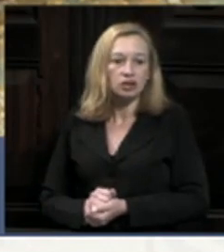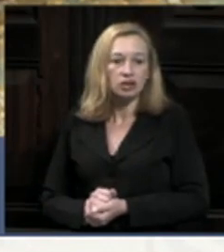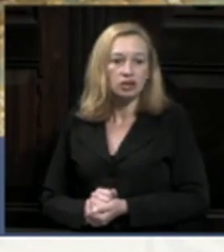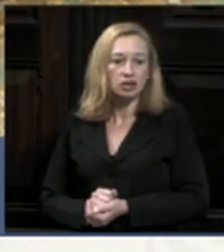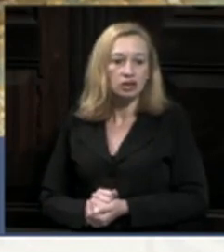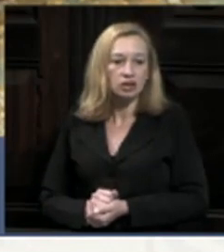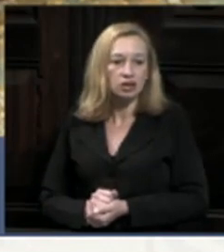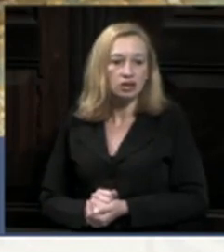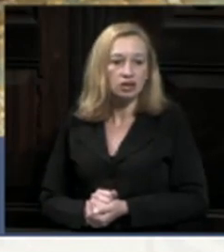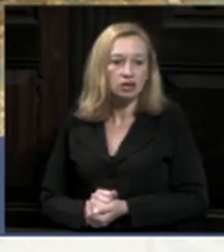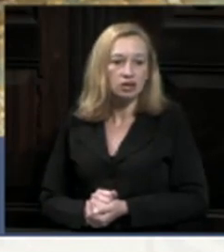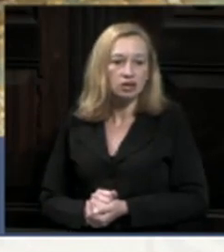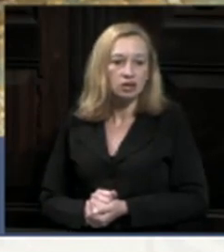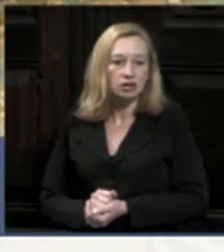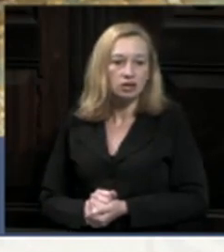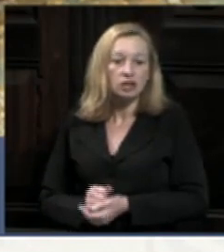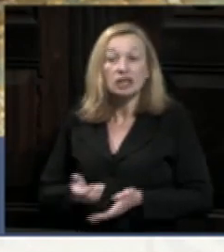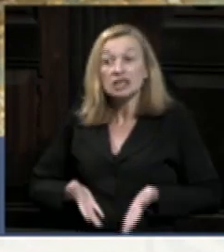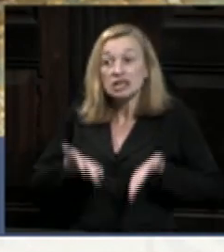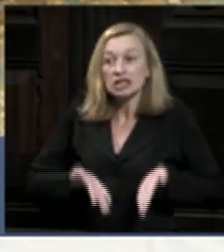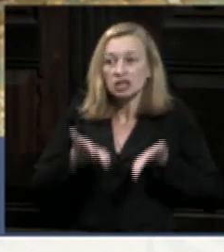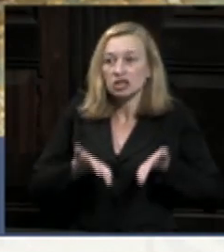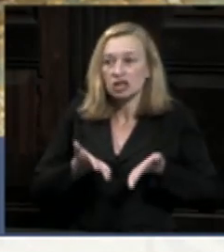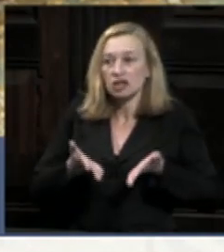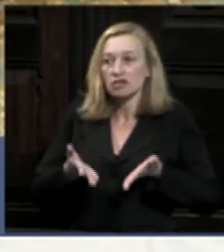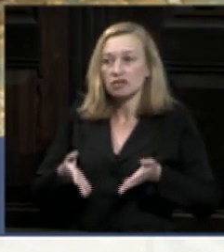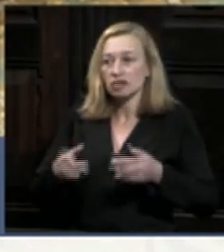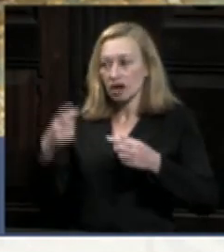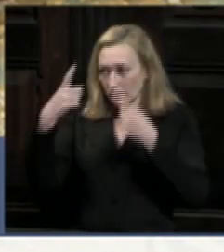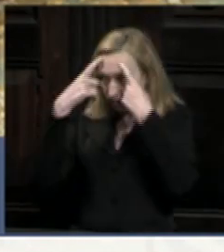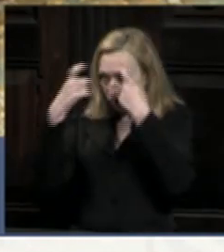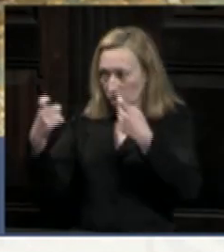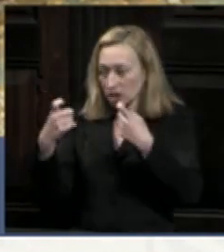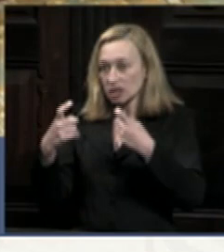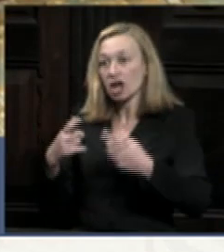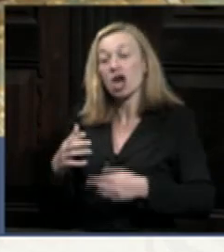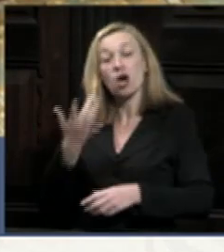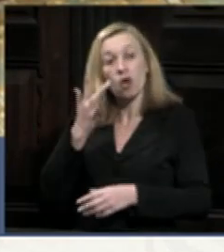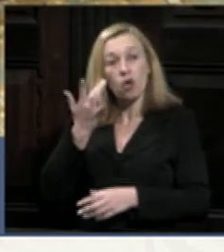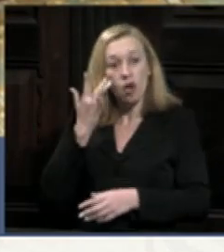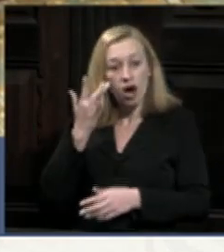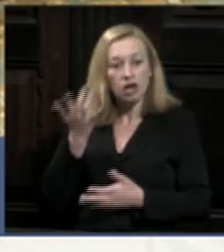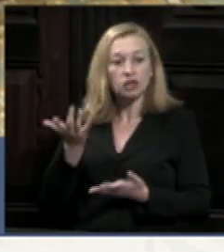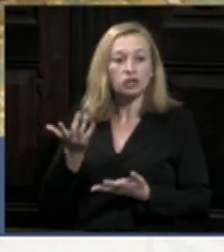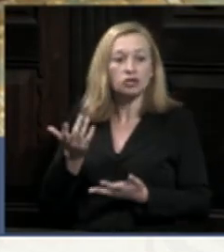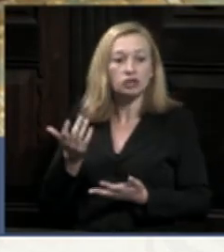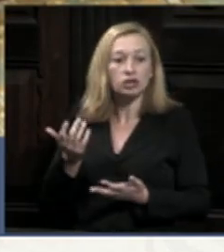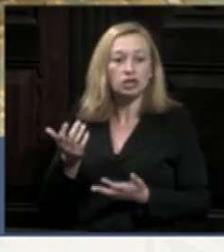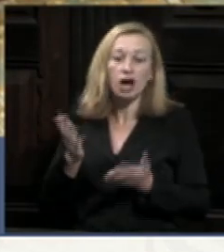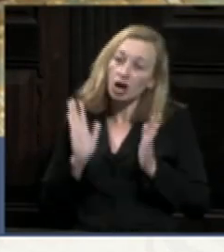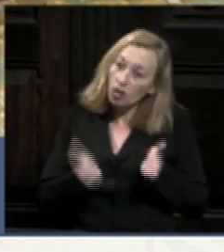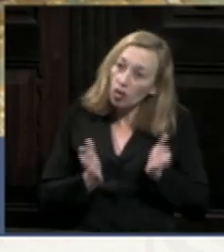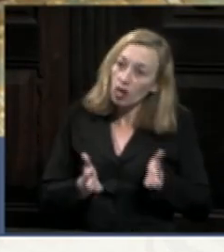seja um incentivador da violência eu espero que esse exemplo que esse quadro ajude a que haja uma reflexão